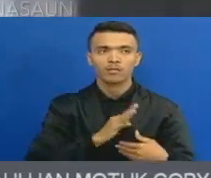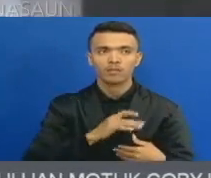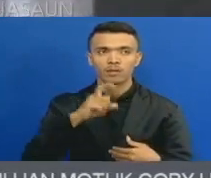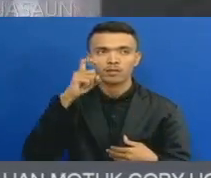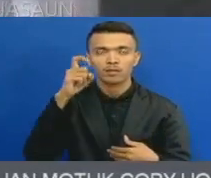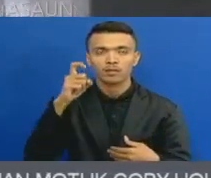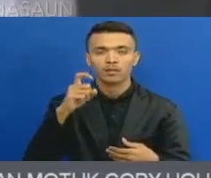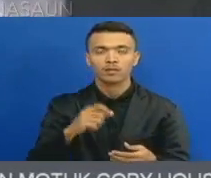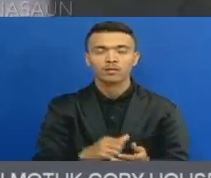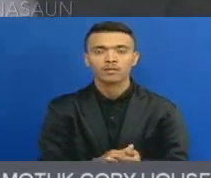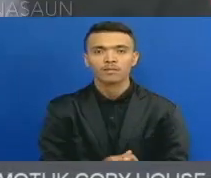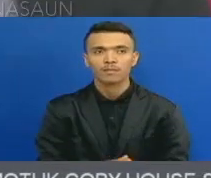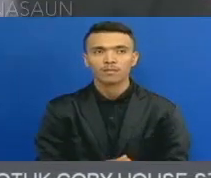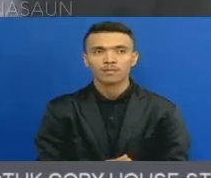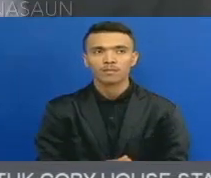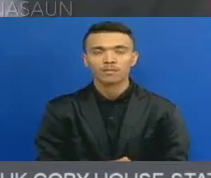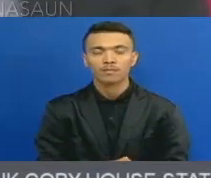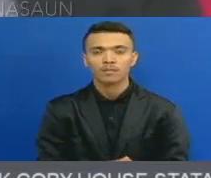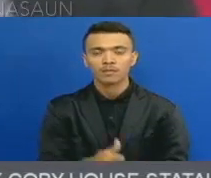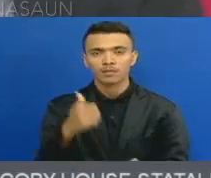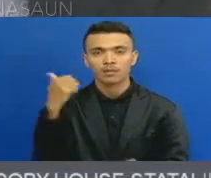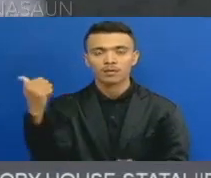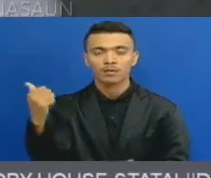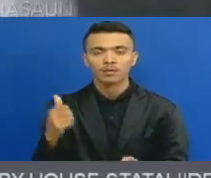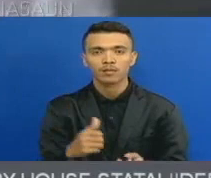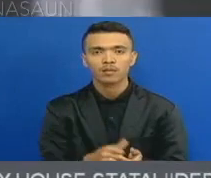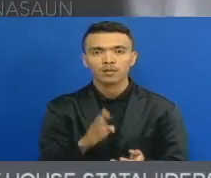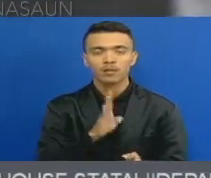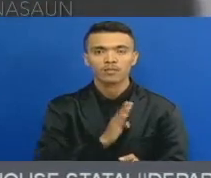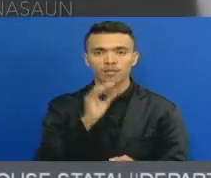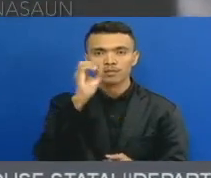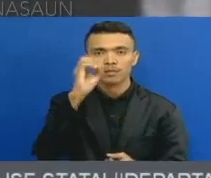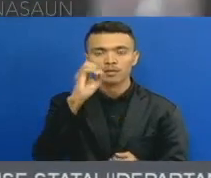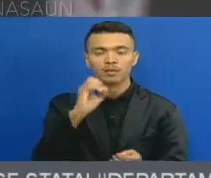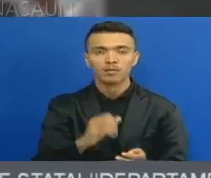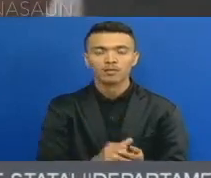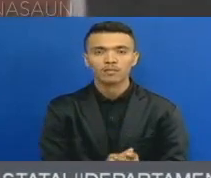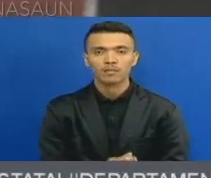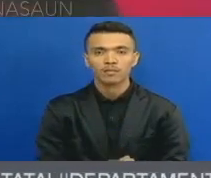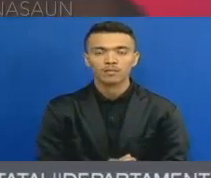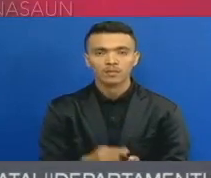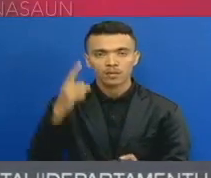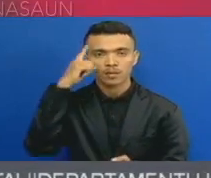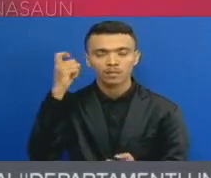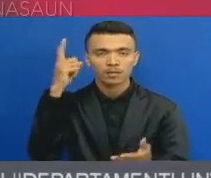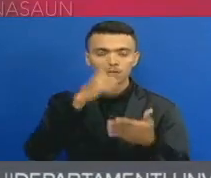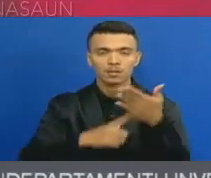Flecha, honar flecha, noida falha, bomonaro. Neta